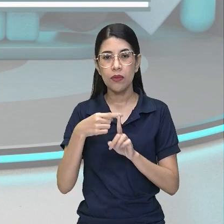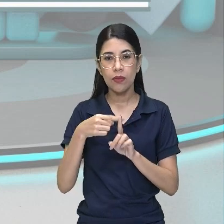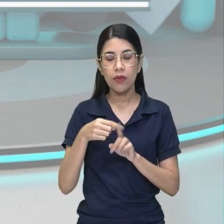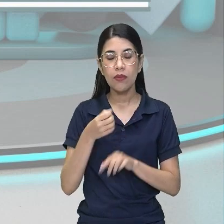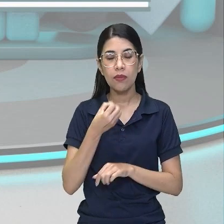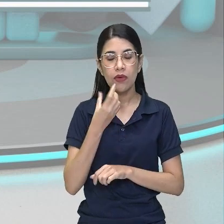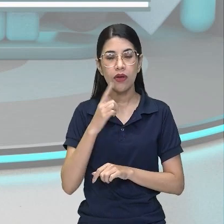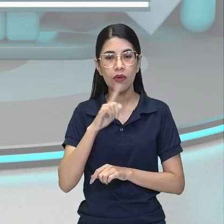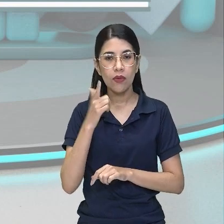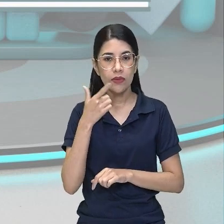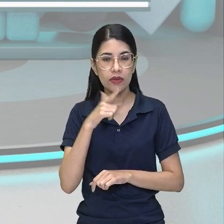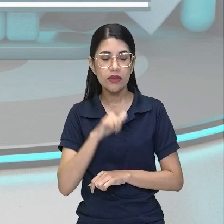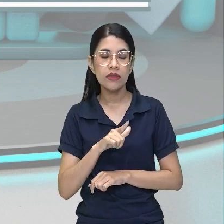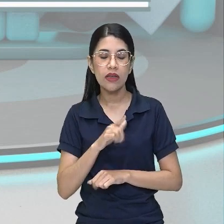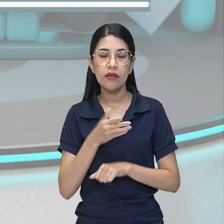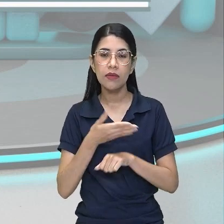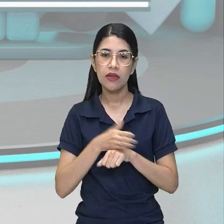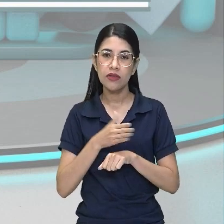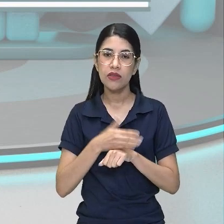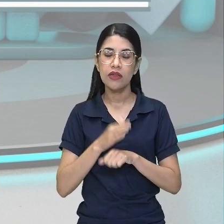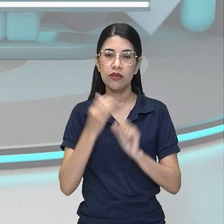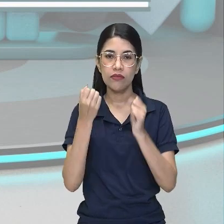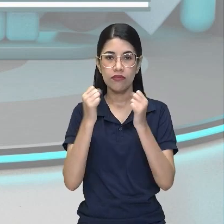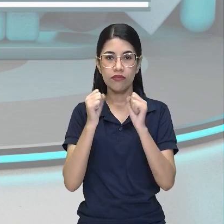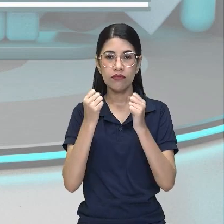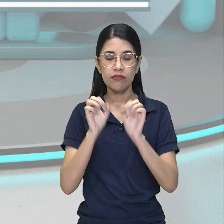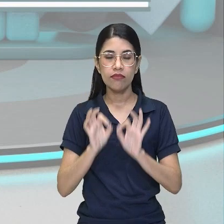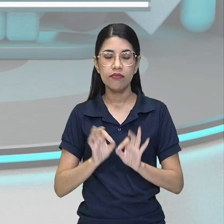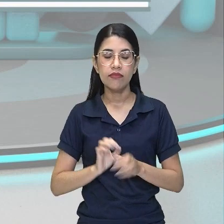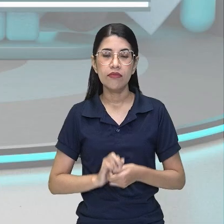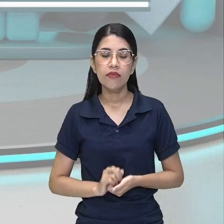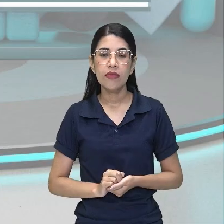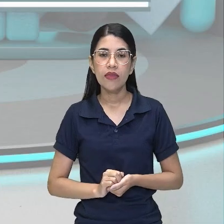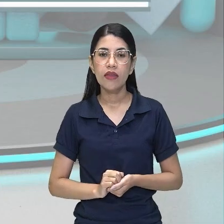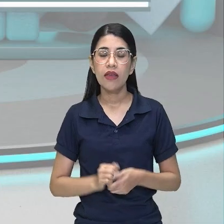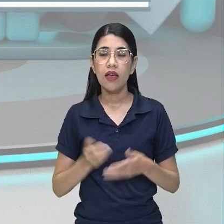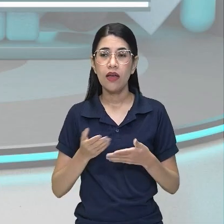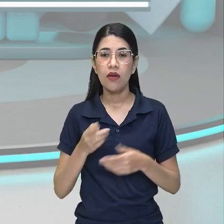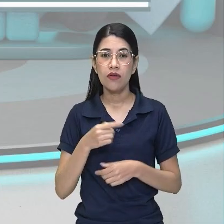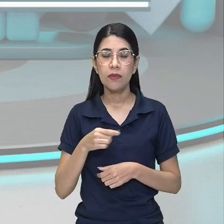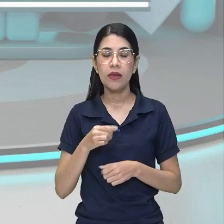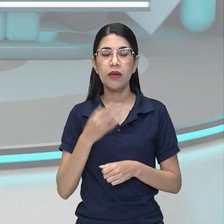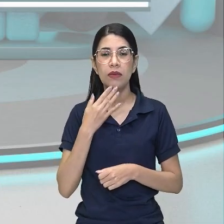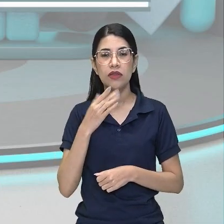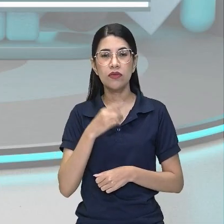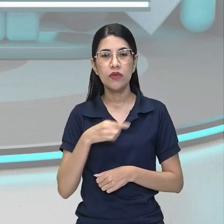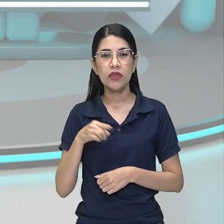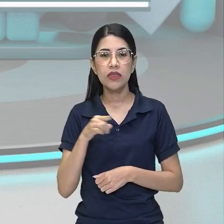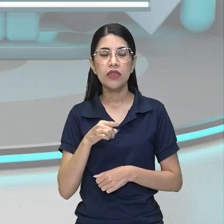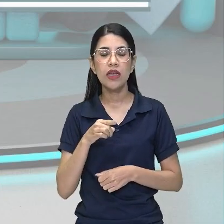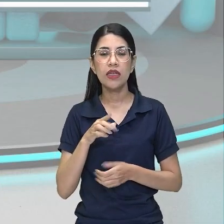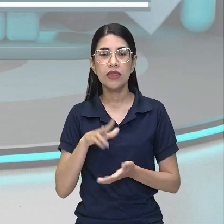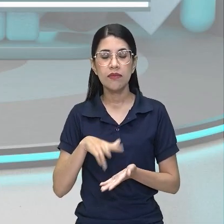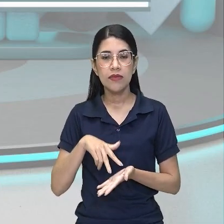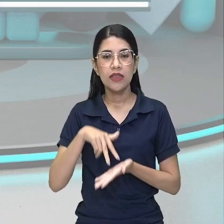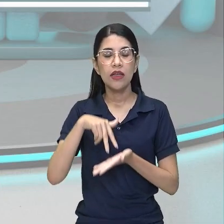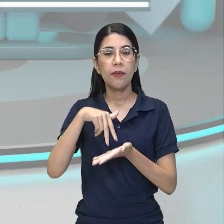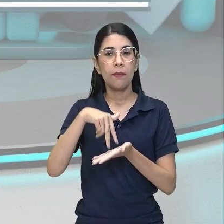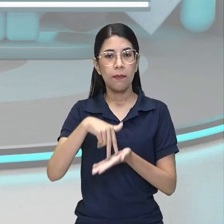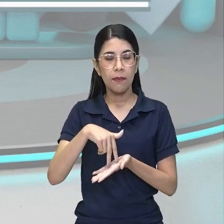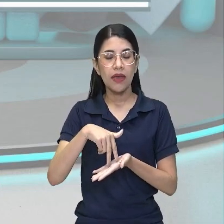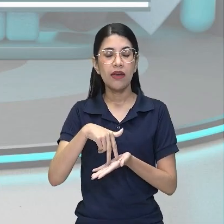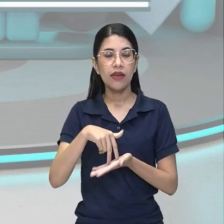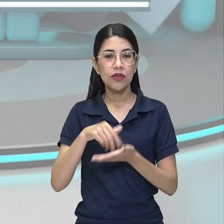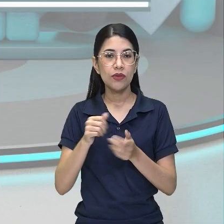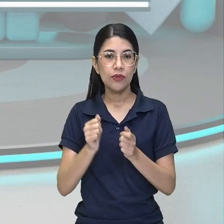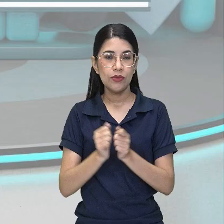alcançados através da prática dessas ginásticas, ok? E aí, nesse momento agora, eu peço para vocês levantarem aí